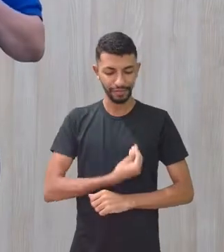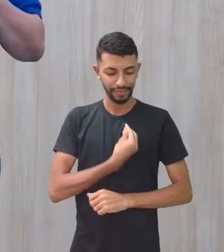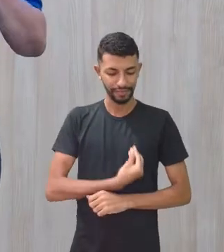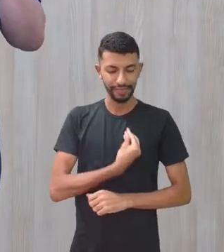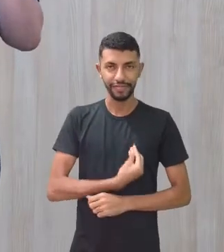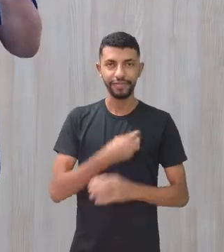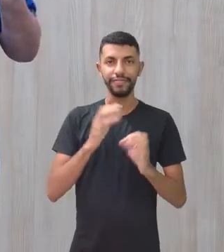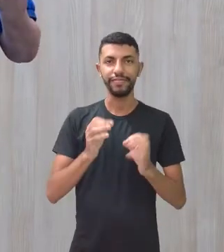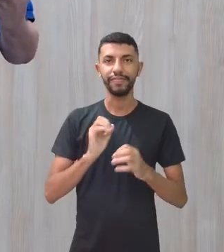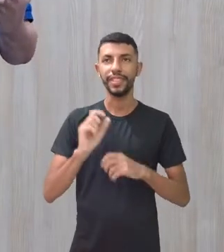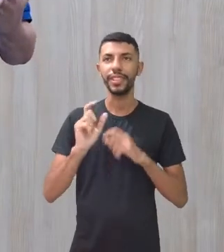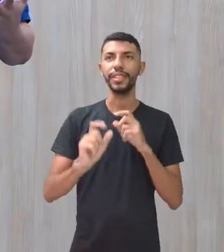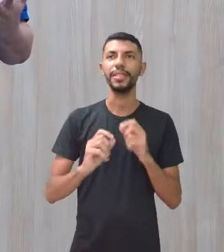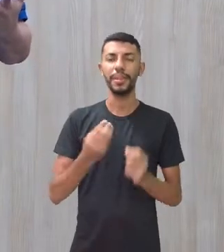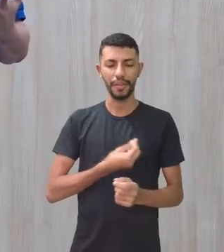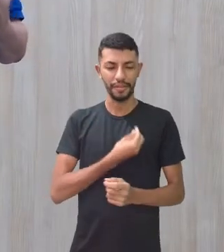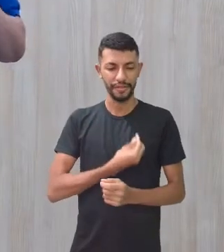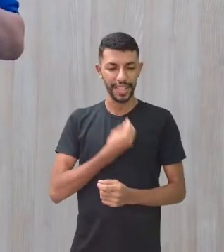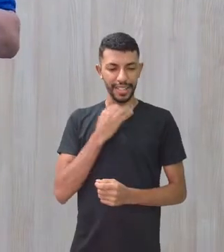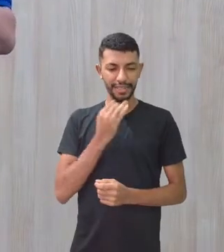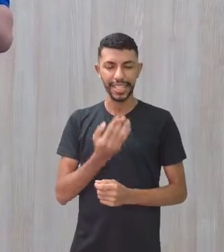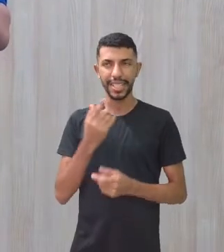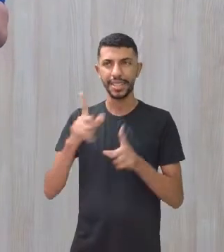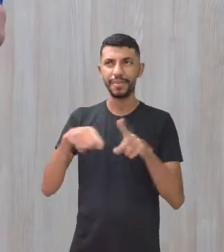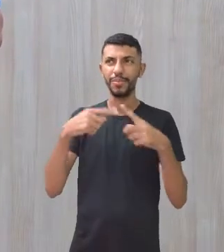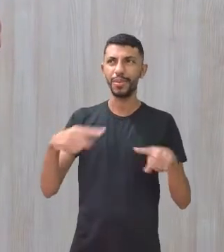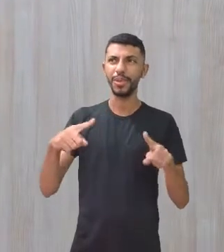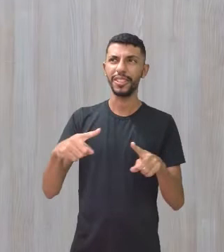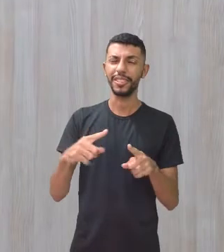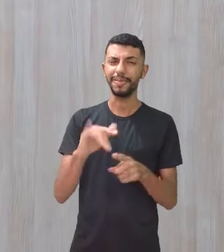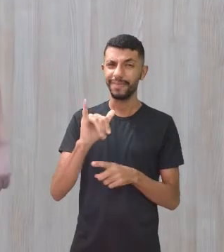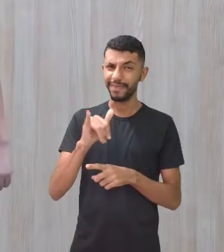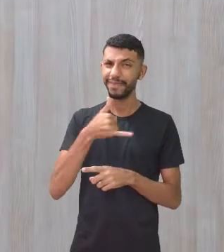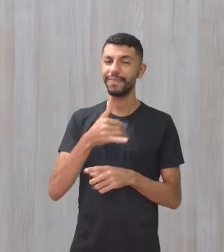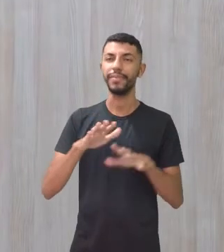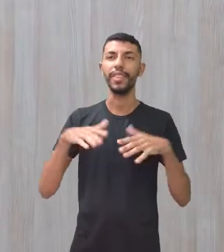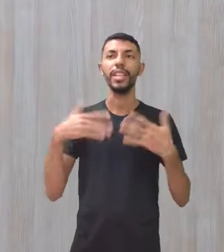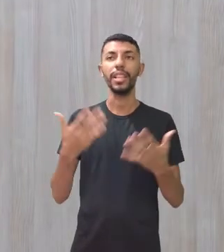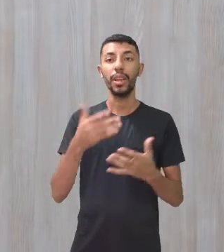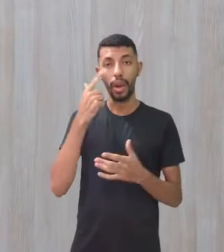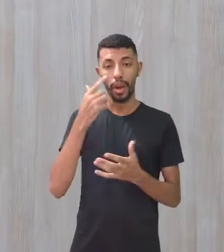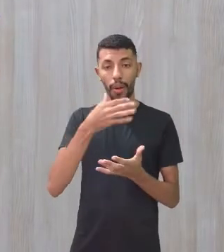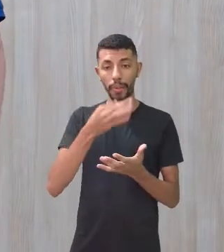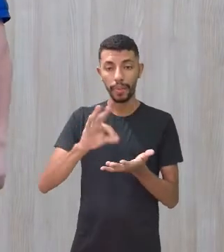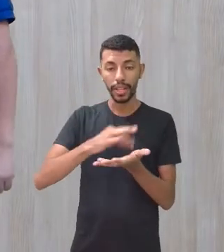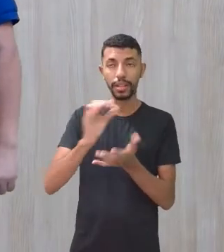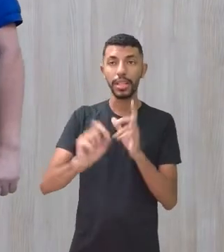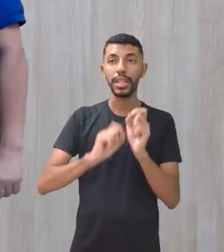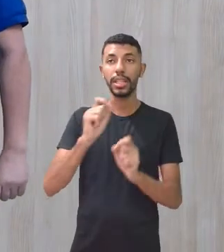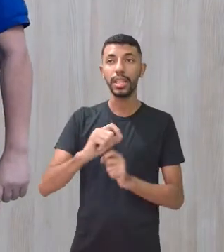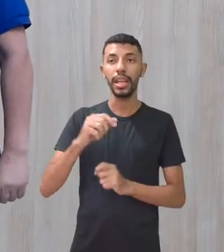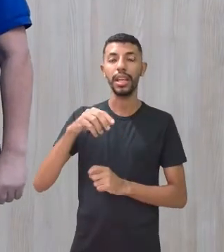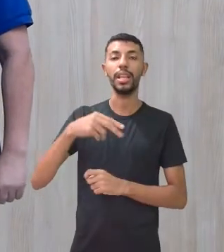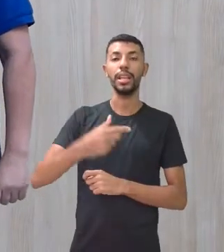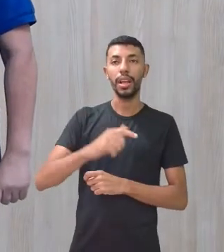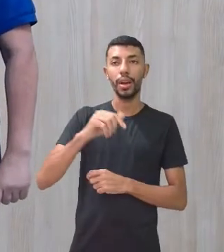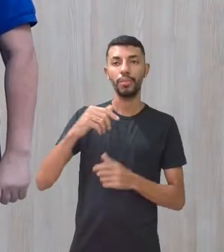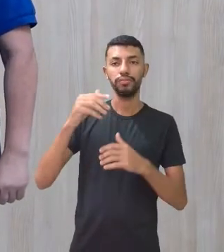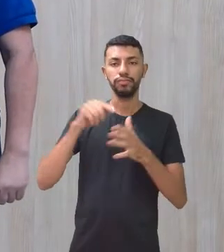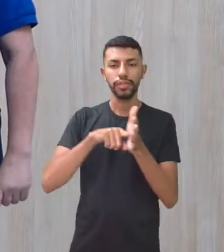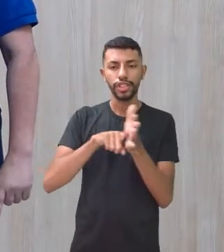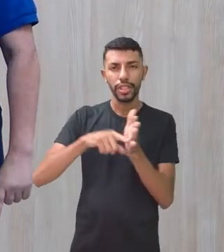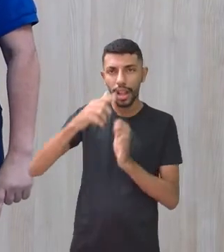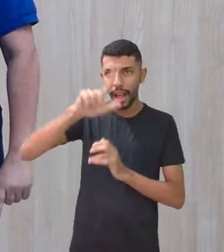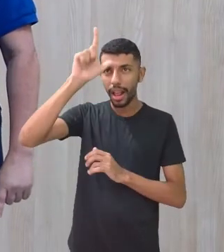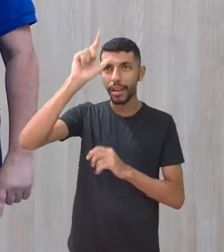né? O que seria da nossa vida sem música? Segundo Nietzsche, que é um grande pensador alemão, ele diz que a vida sem música